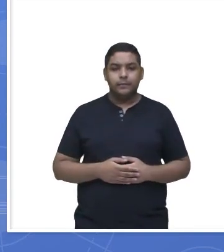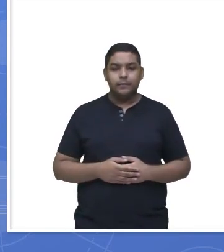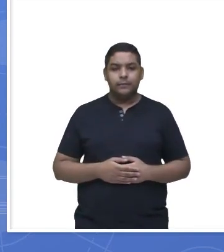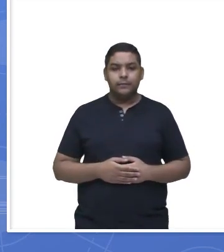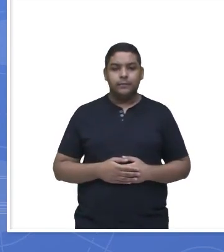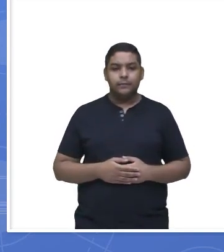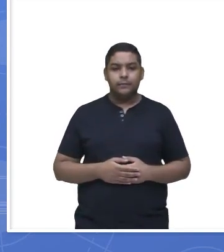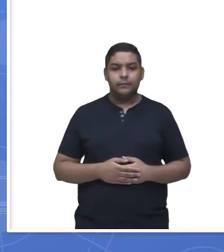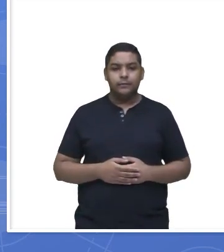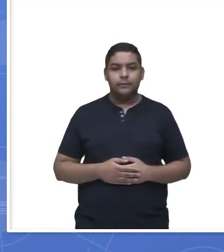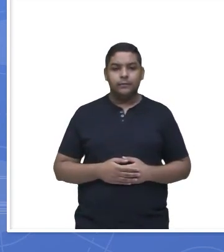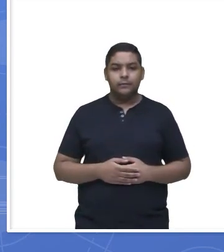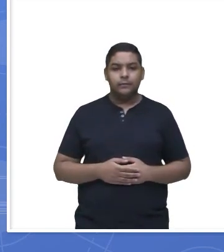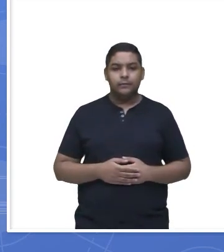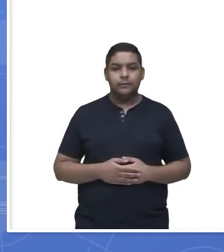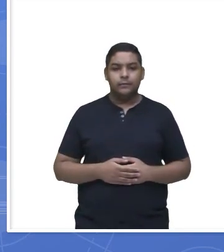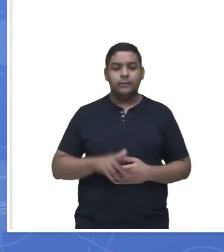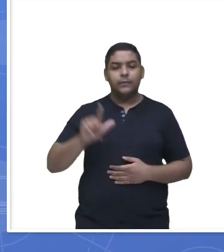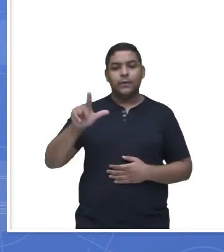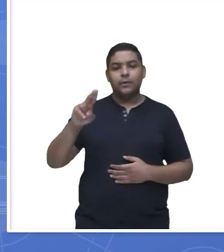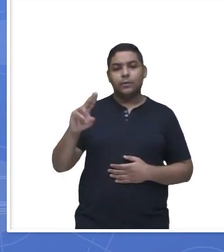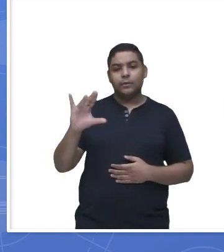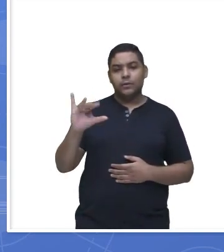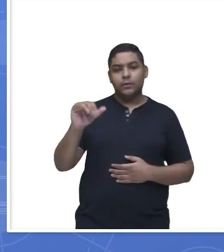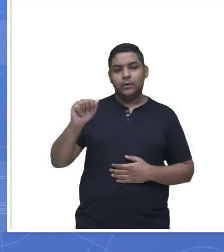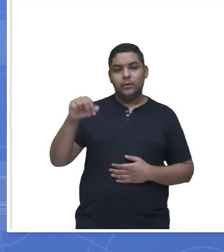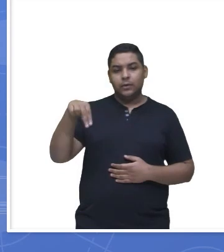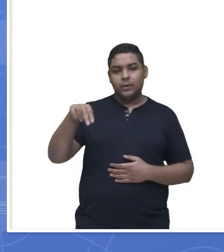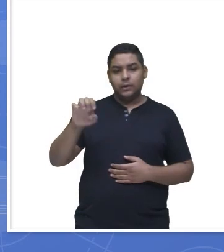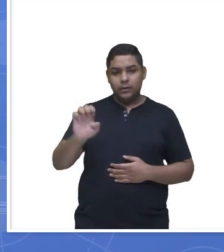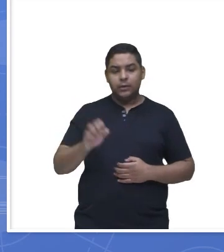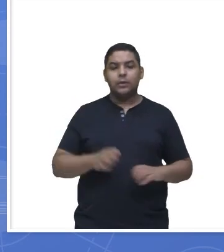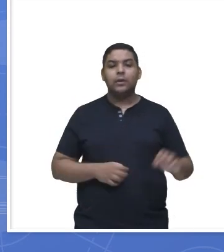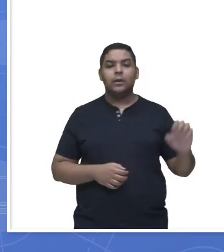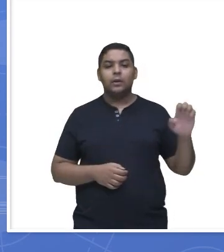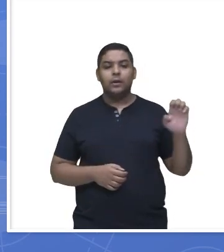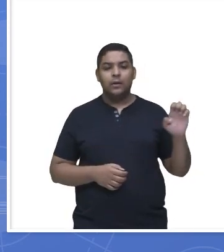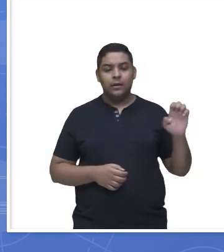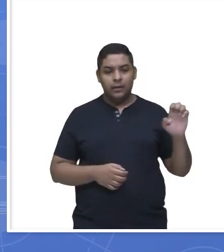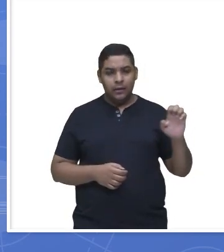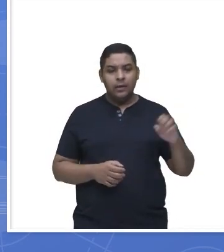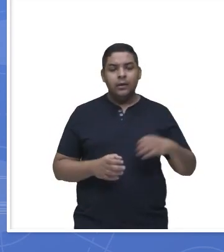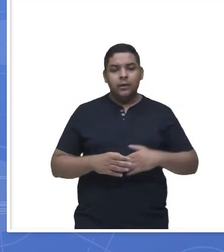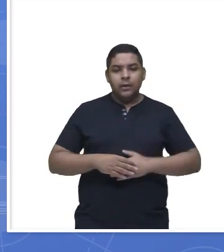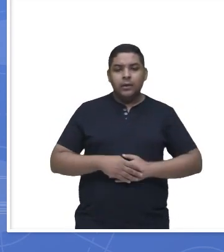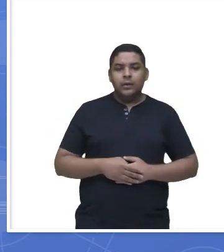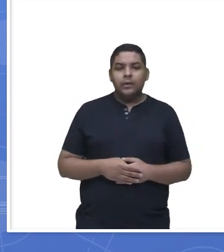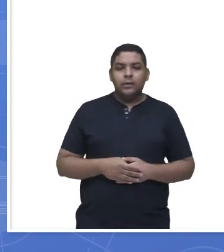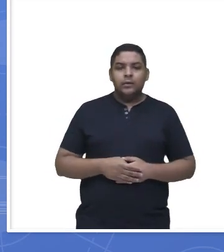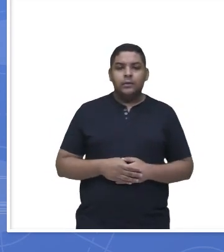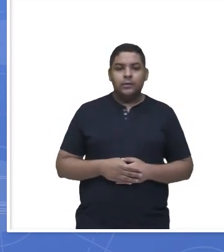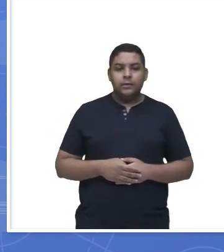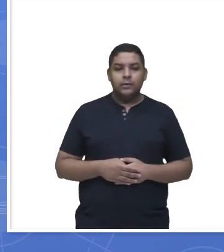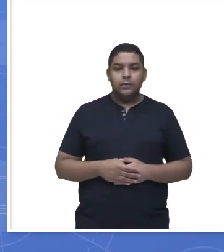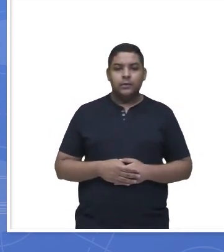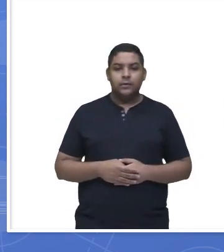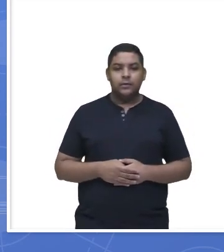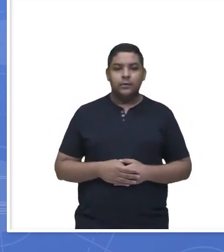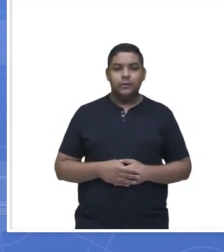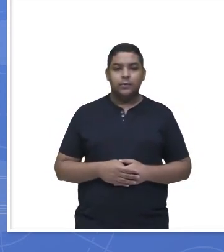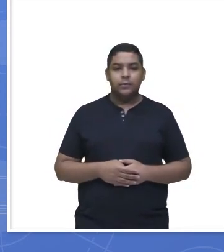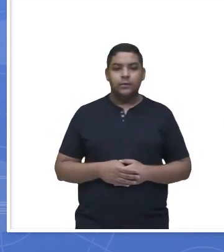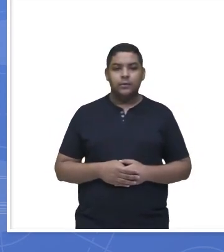é a letra... deixa eu olhar aqui, letra E, eu acho que é isso. É da Escola Raimundo Gomes... Não, letra